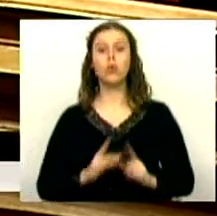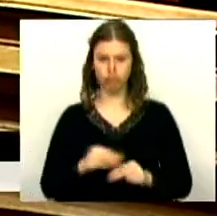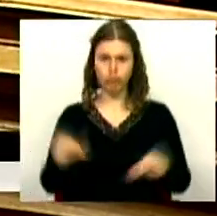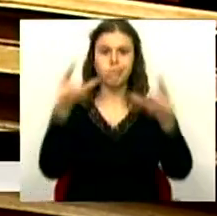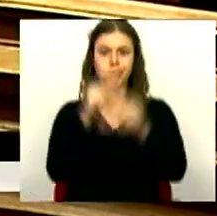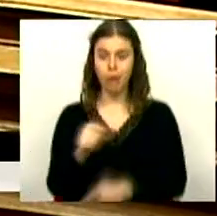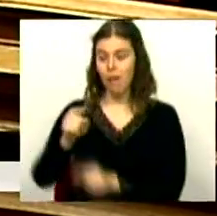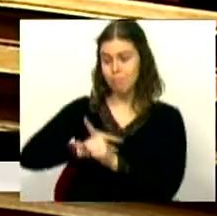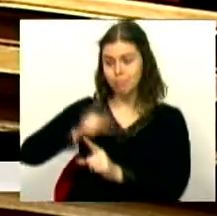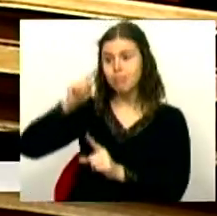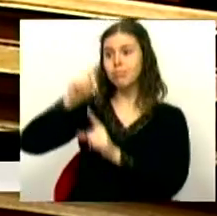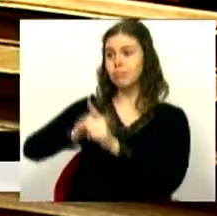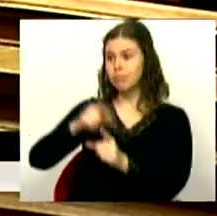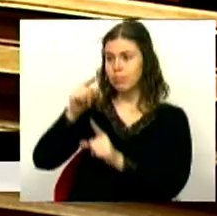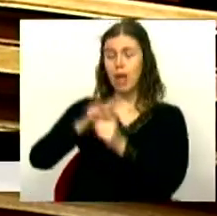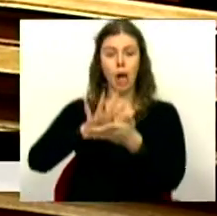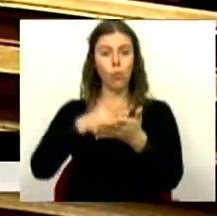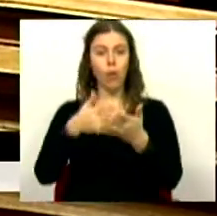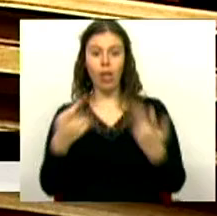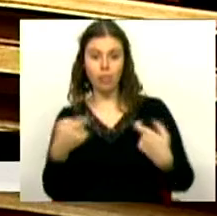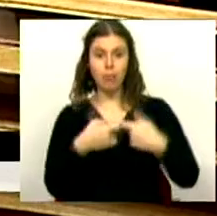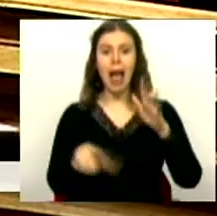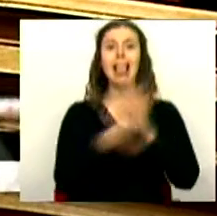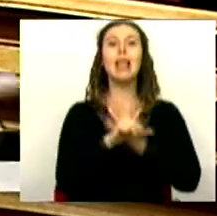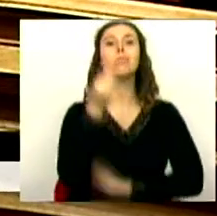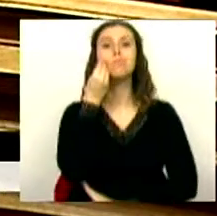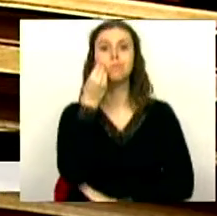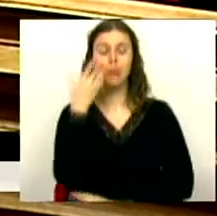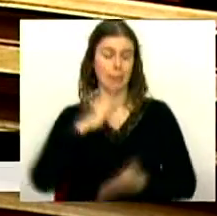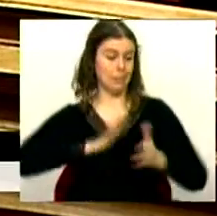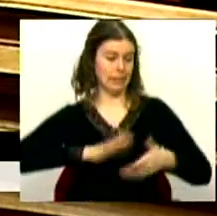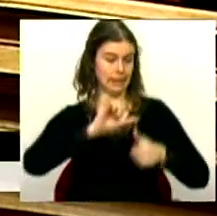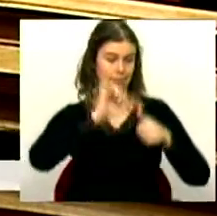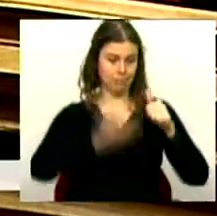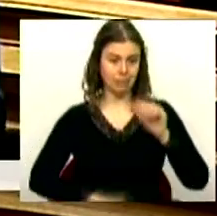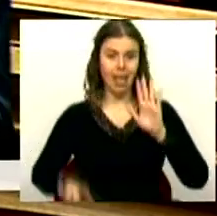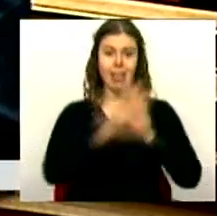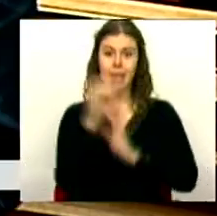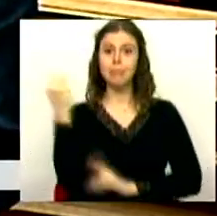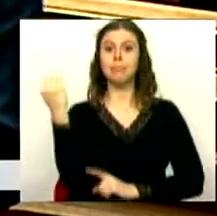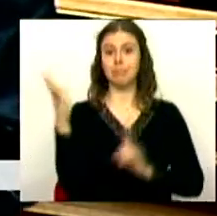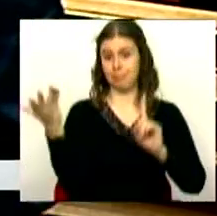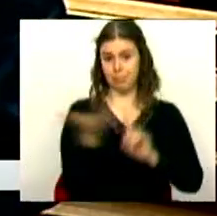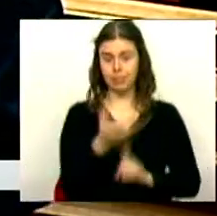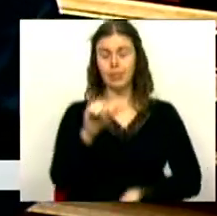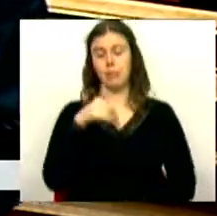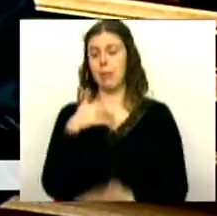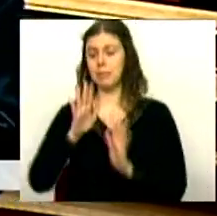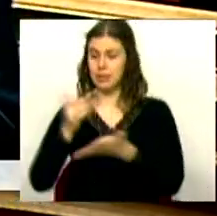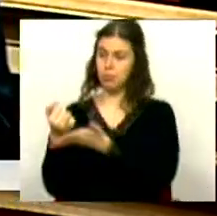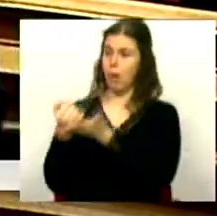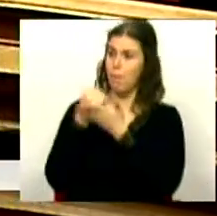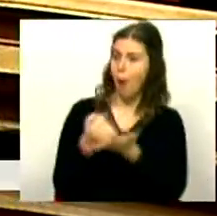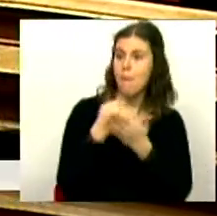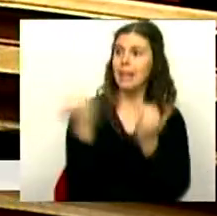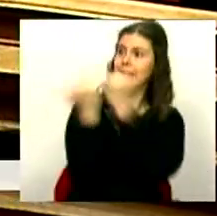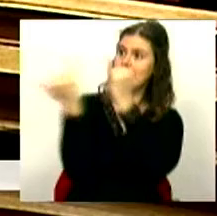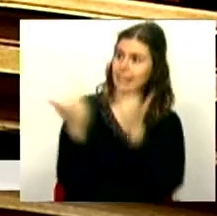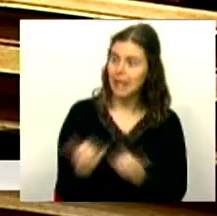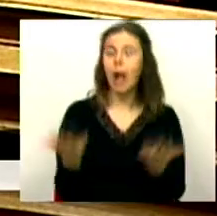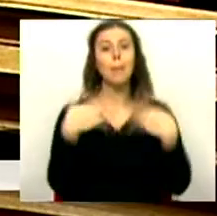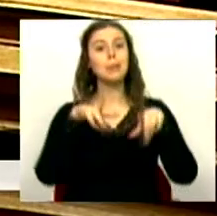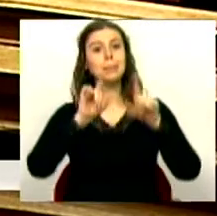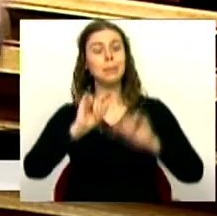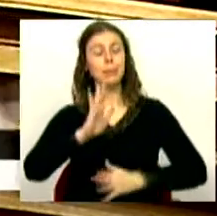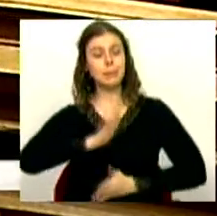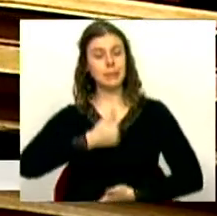atualização permanente do quadro normativo aplicável. Não dispensa a intervenção da lei penal, não dispensa a cooperação internacional, não dispensa que tenhamos